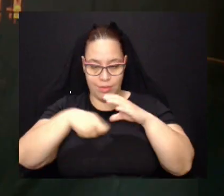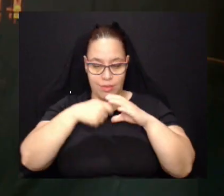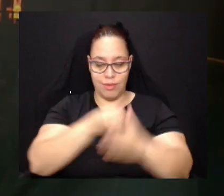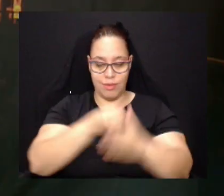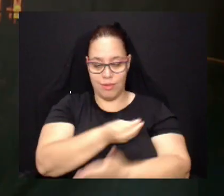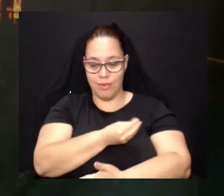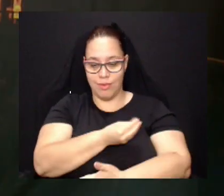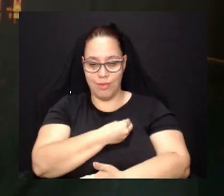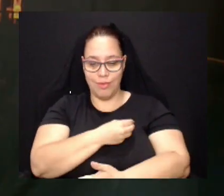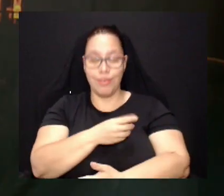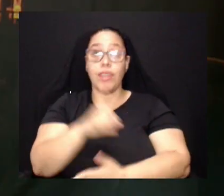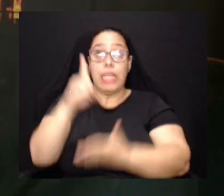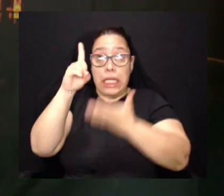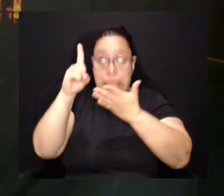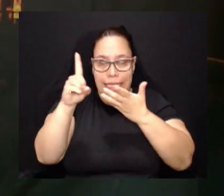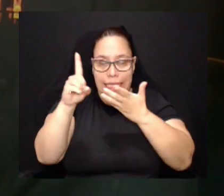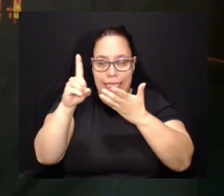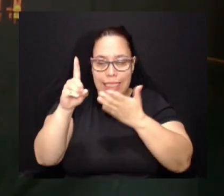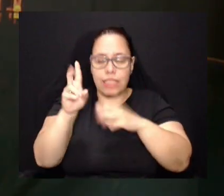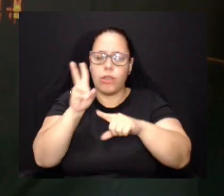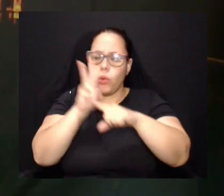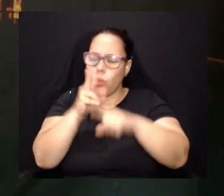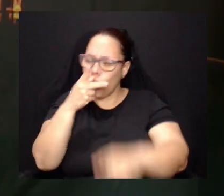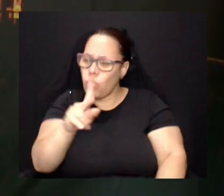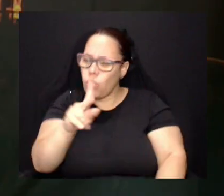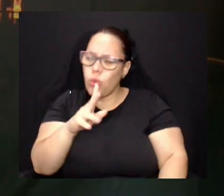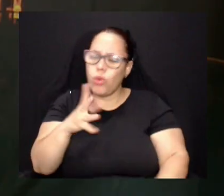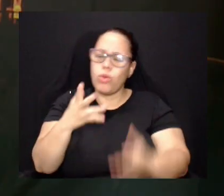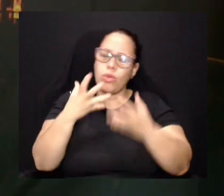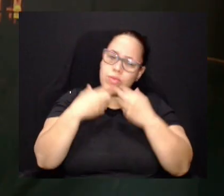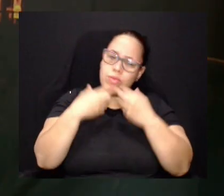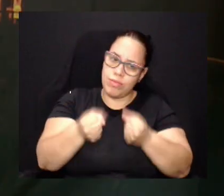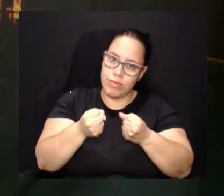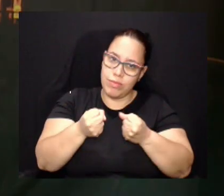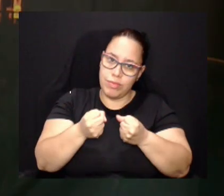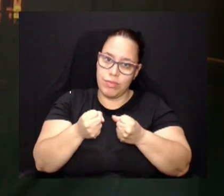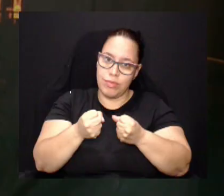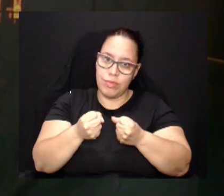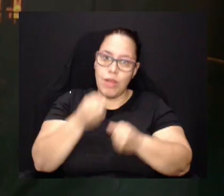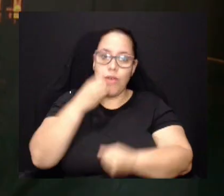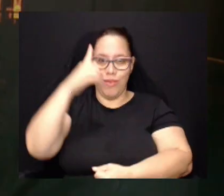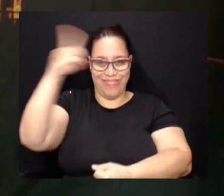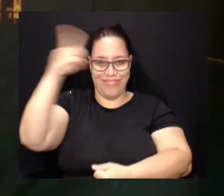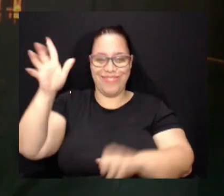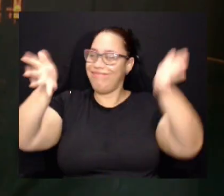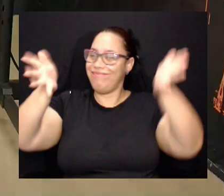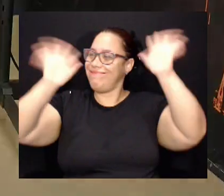quiser. Cuide de você, se acolha e um bom dia. Tchau, tchau.